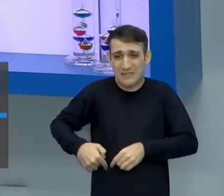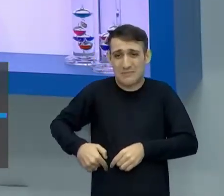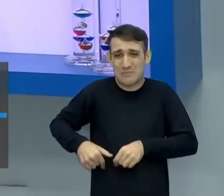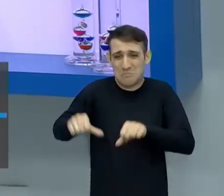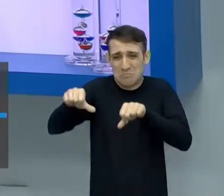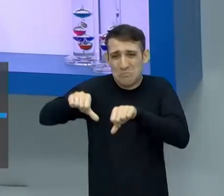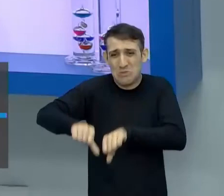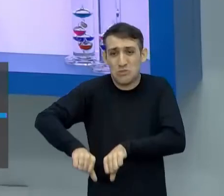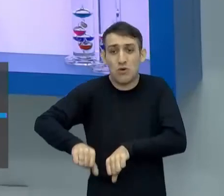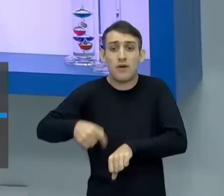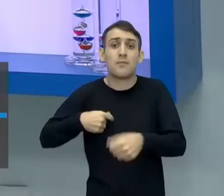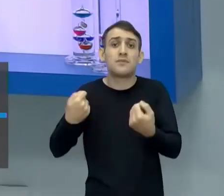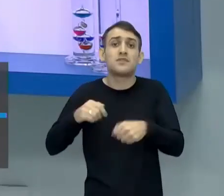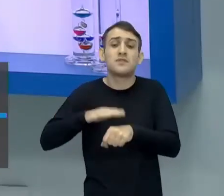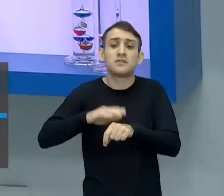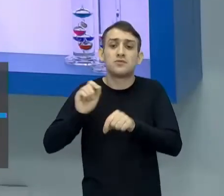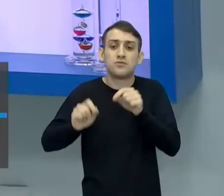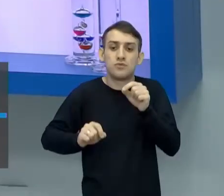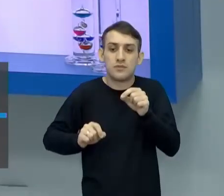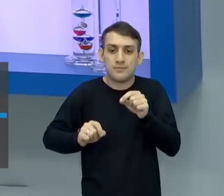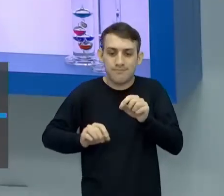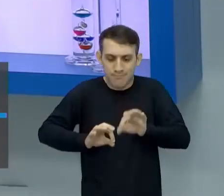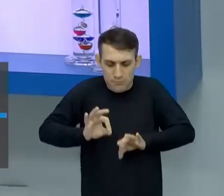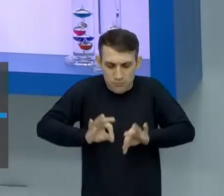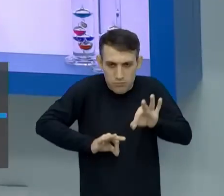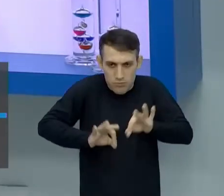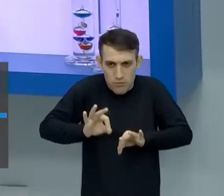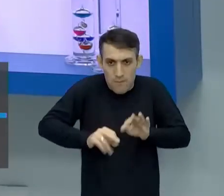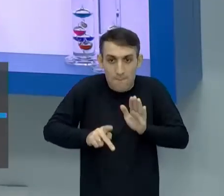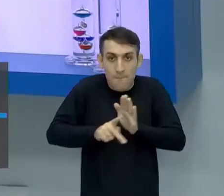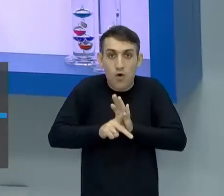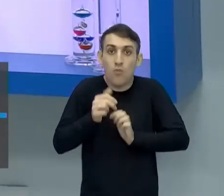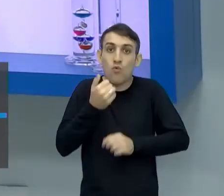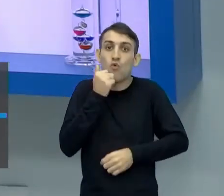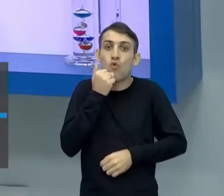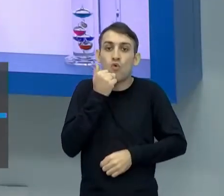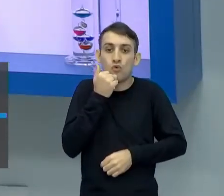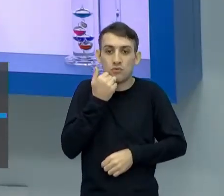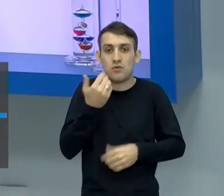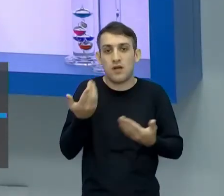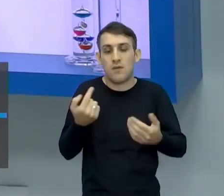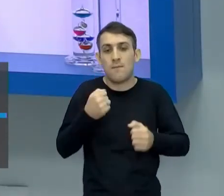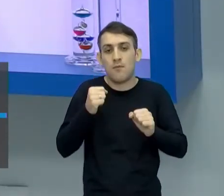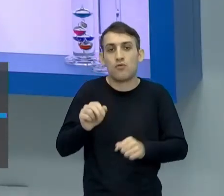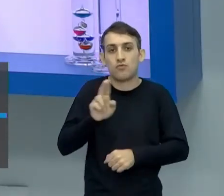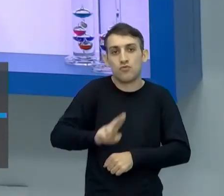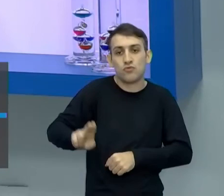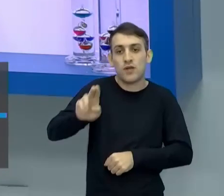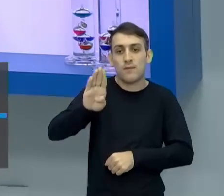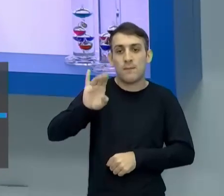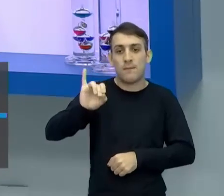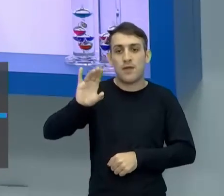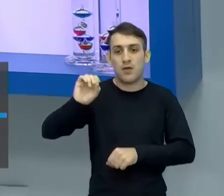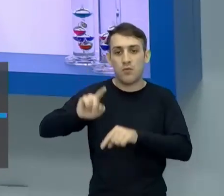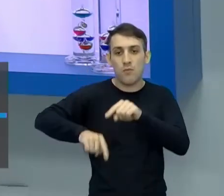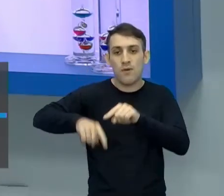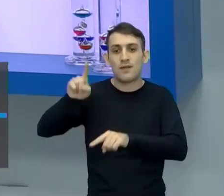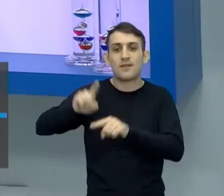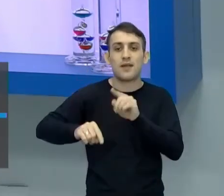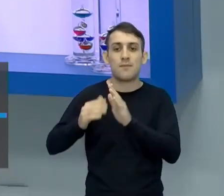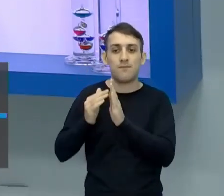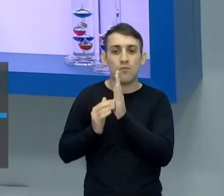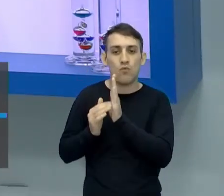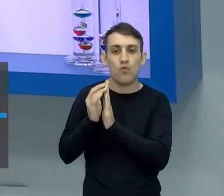aí e eu precise fazer um preenchimento ósseo. E aí eu posso utilizar esses biomateriais porosos para fazer